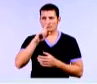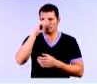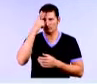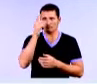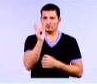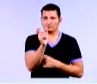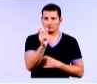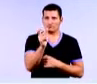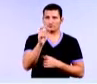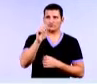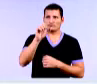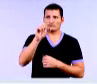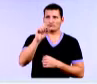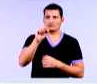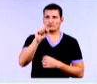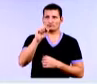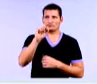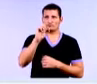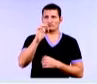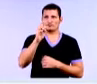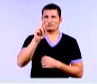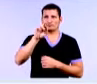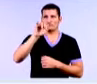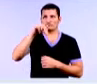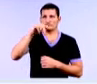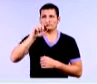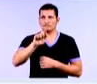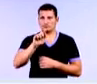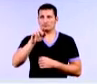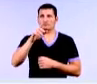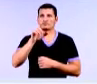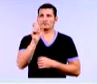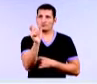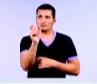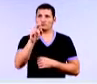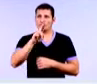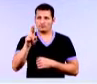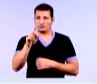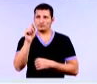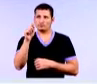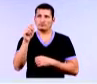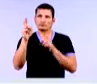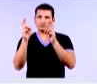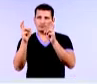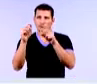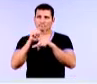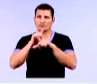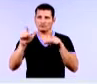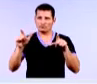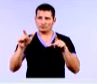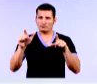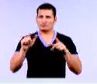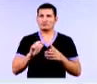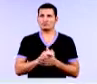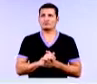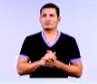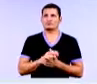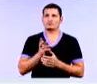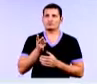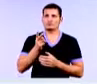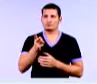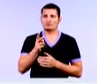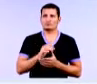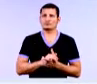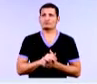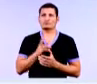tipo string chamada nome, que eu vou deixar ela com valor vazio. Para deixar uma string com valor vazio, sempre lembre